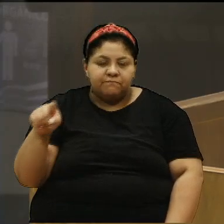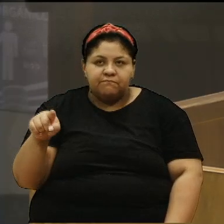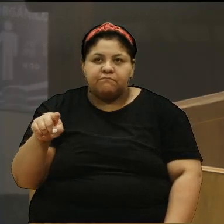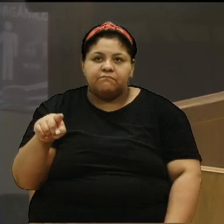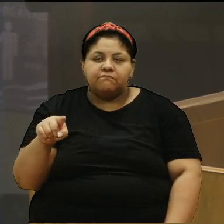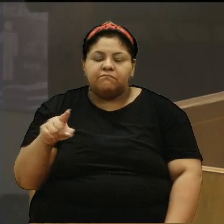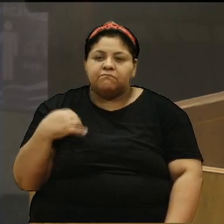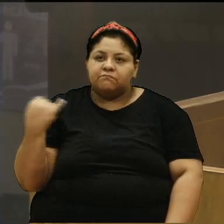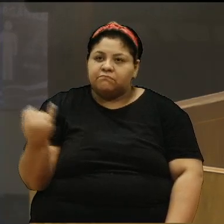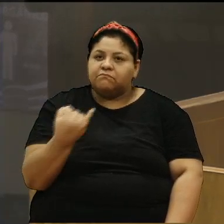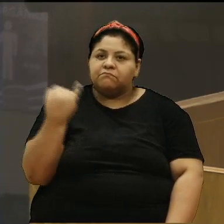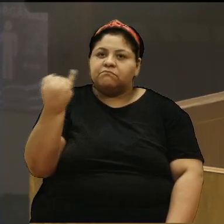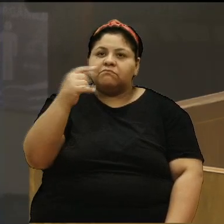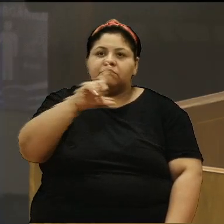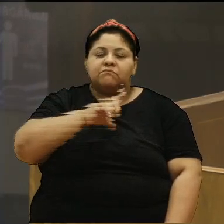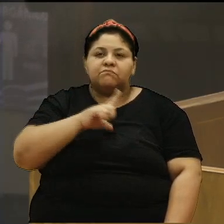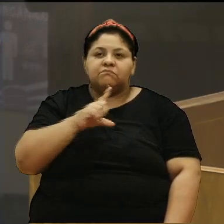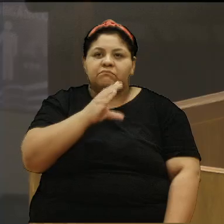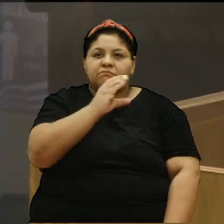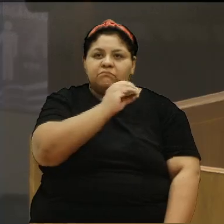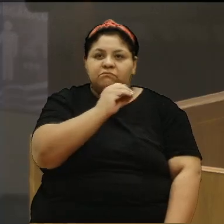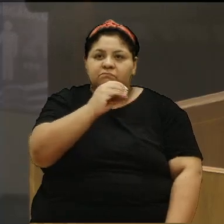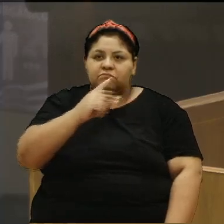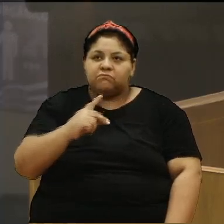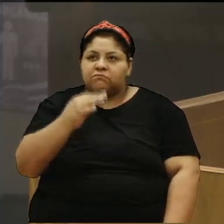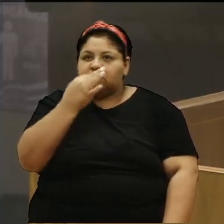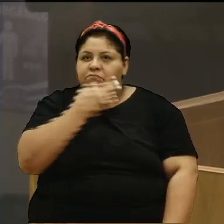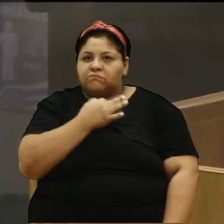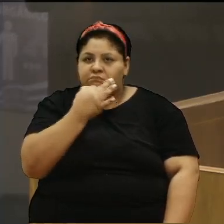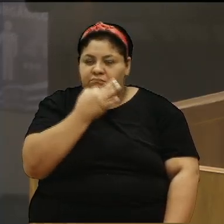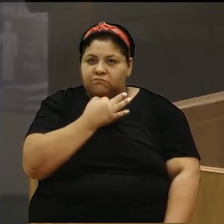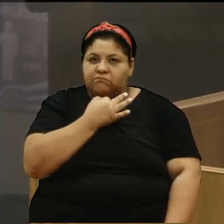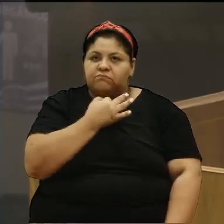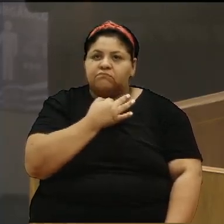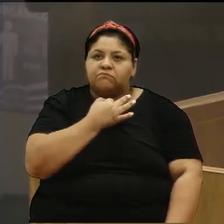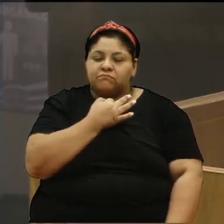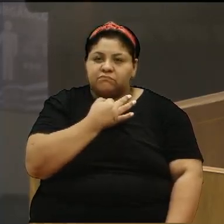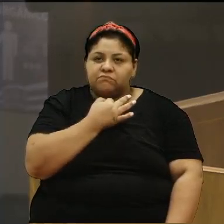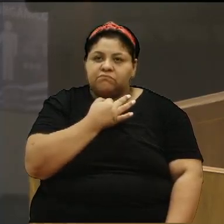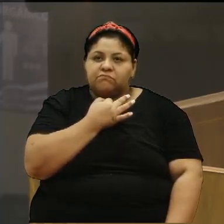da importância que tem a cooperativa para a cidade